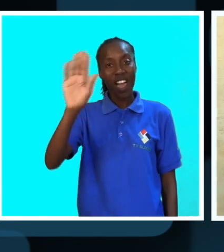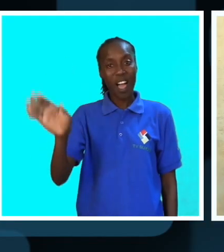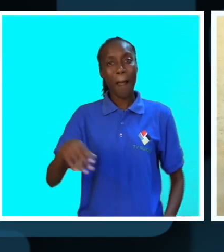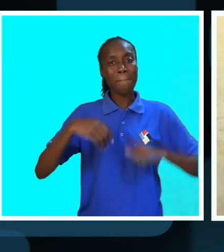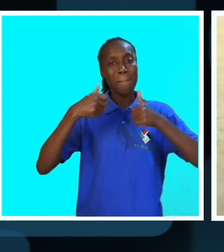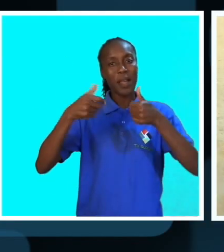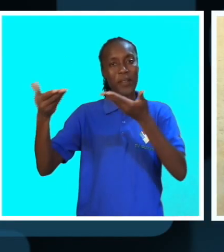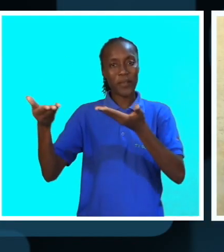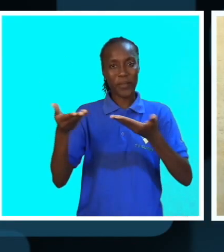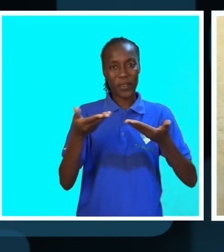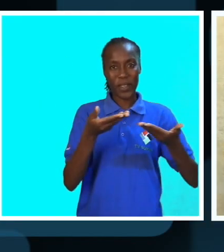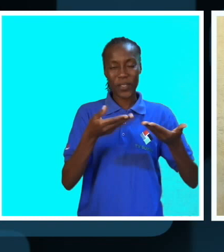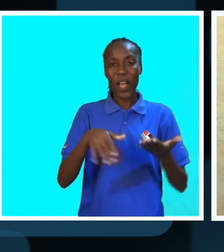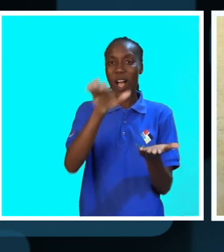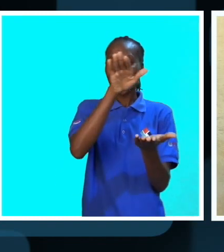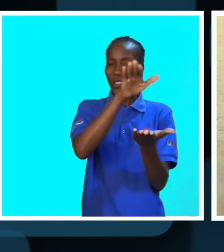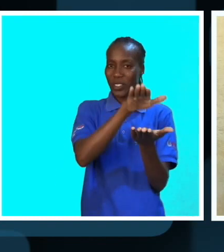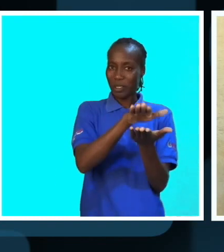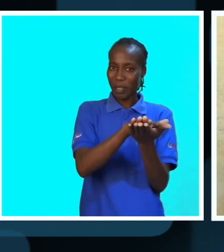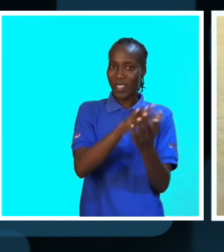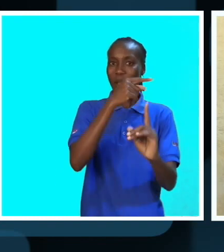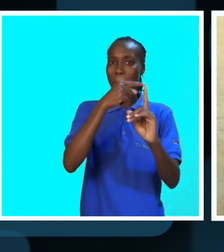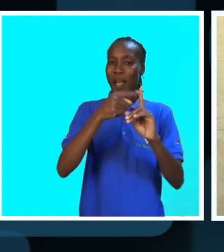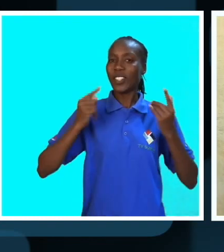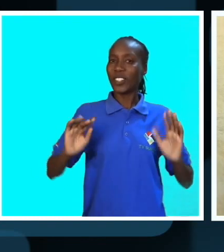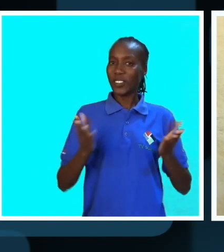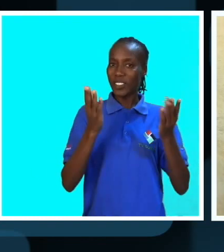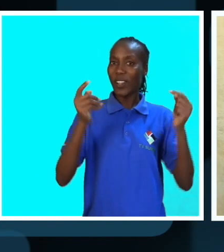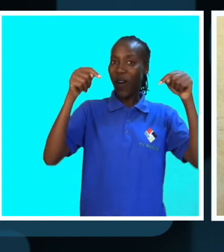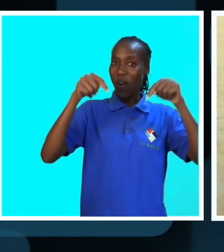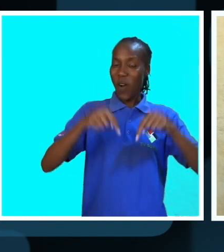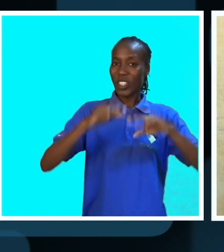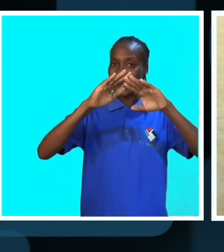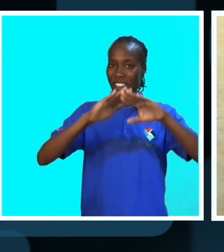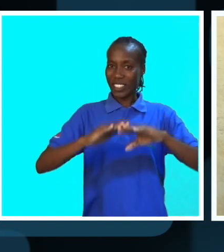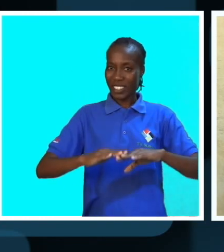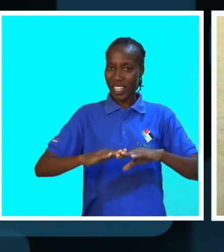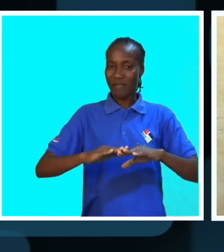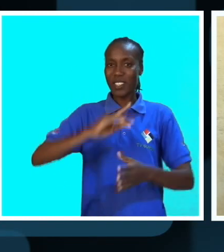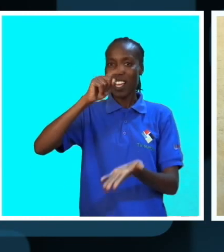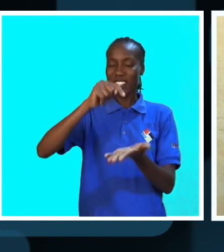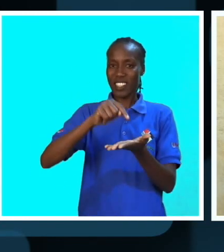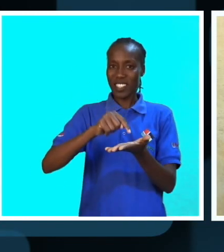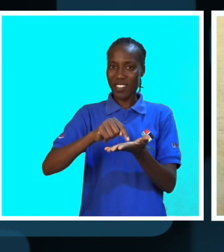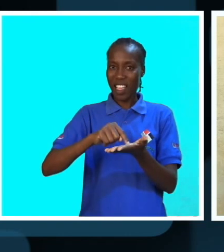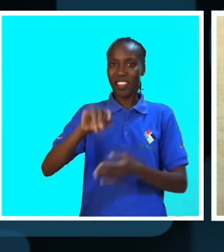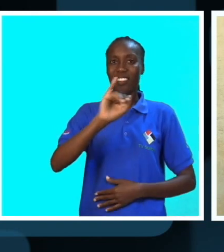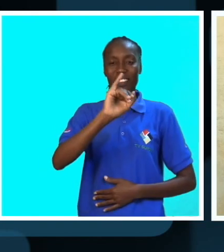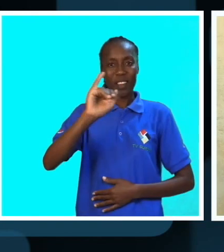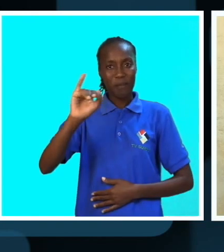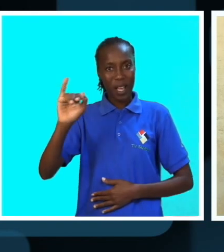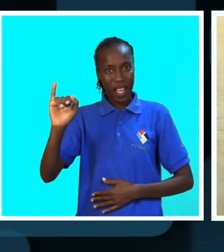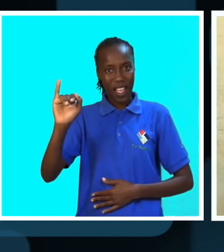Olá, sejam bem-vindos ao seu espaço Mais Vida, hoje diretamente da